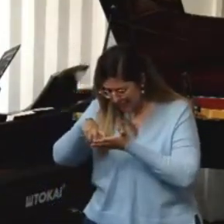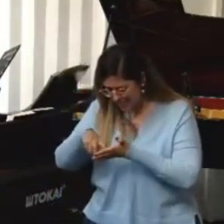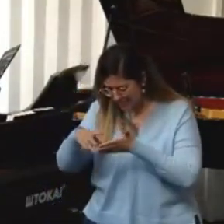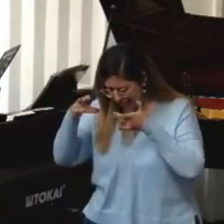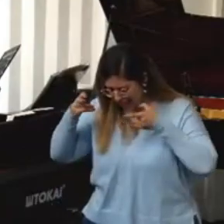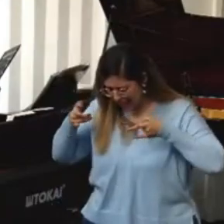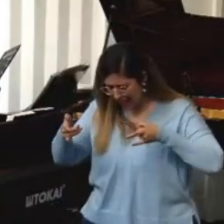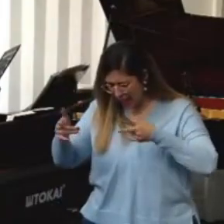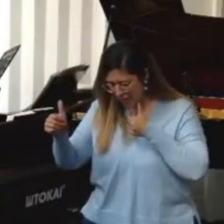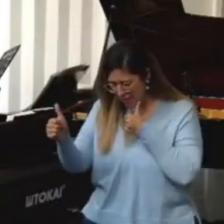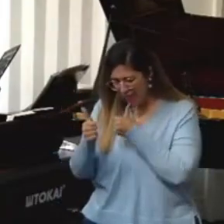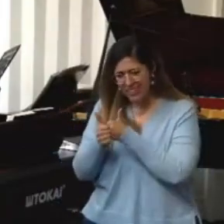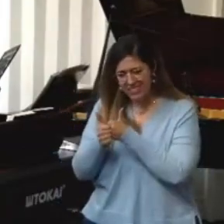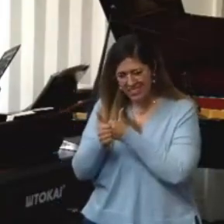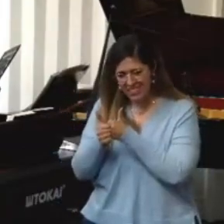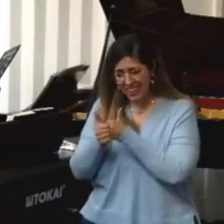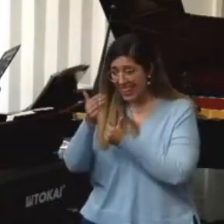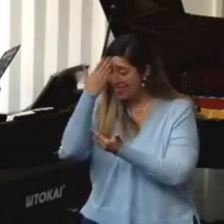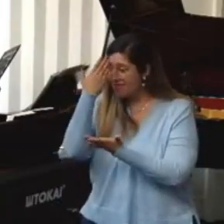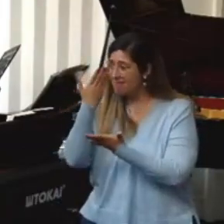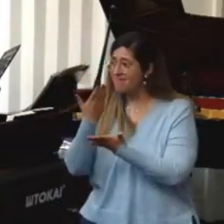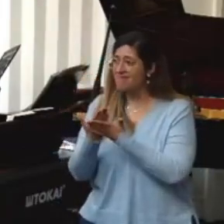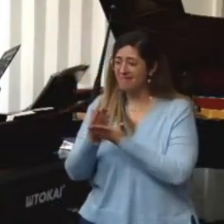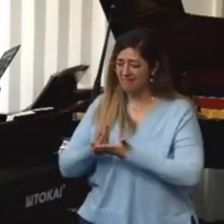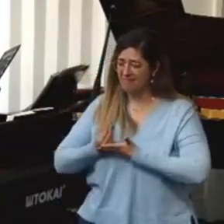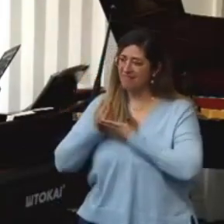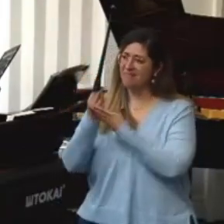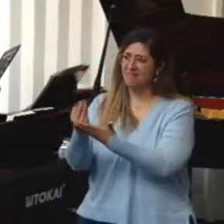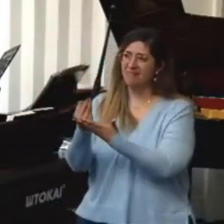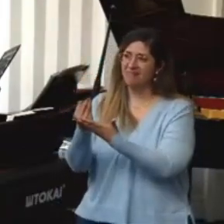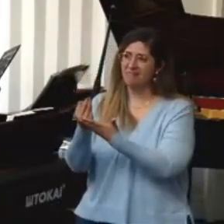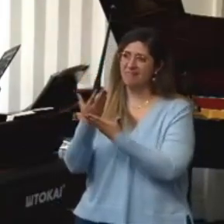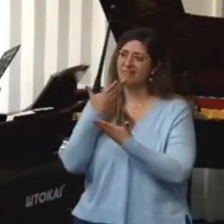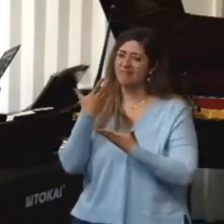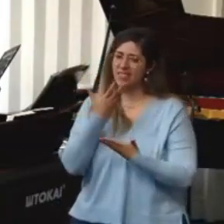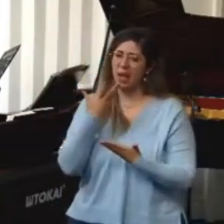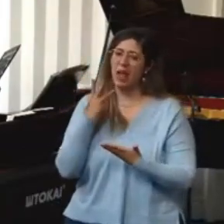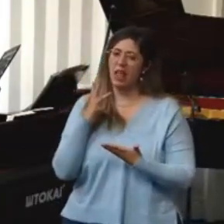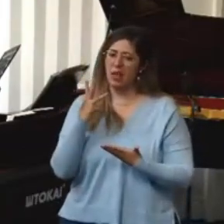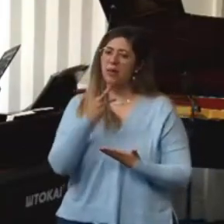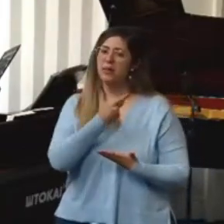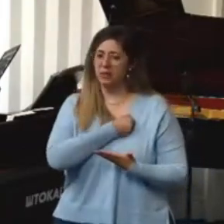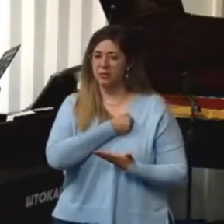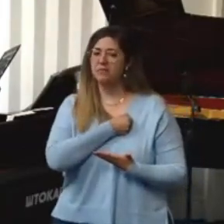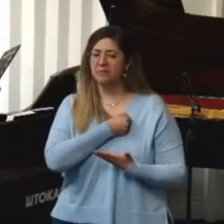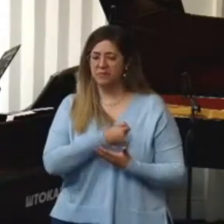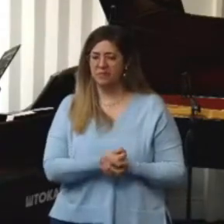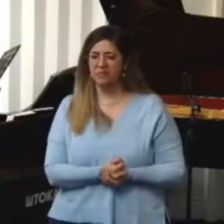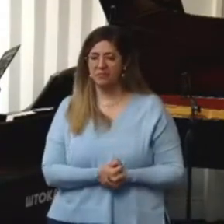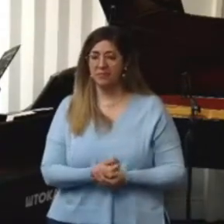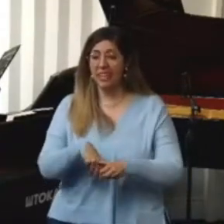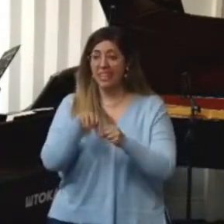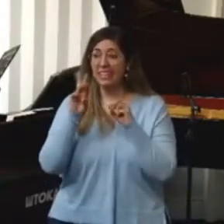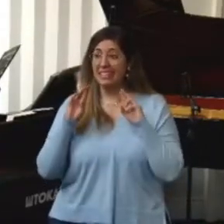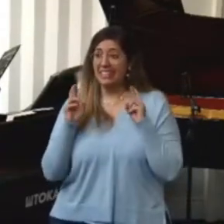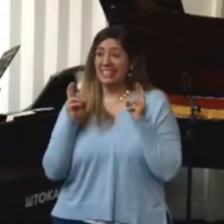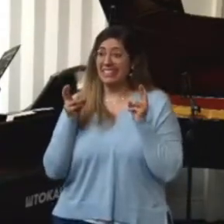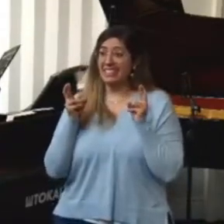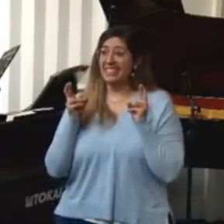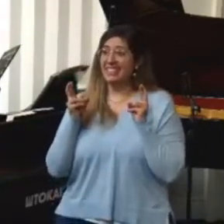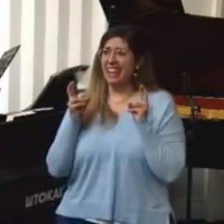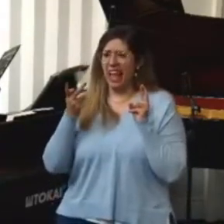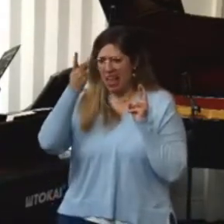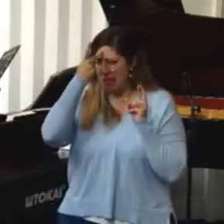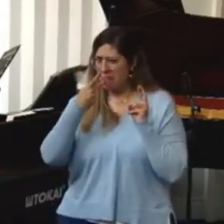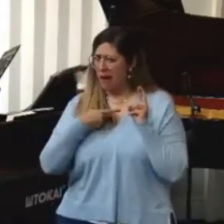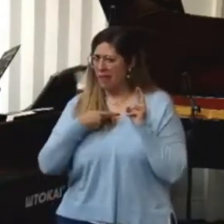cama, você está confiando a sua vida ao seu Salvador. Você está esperando algo que você